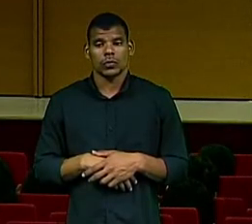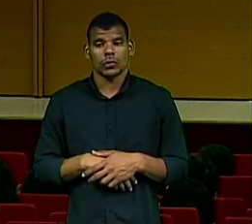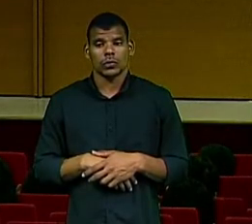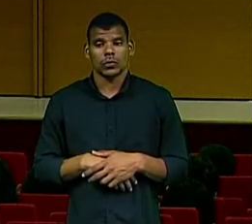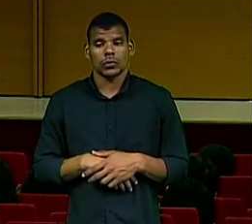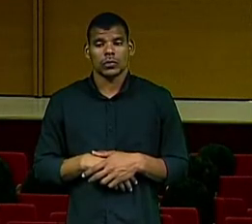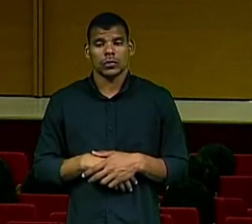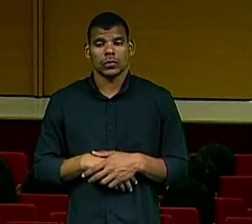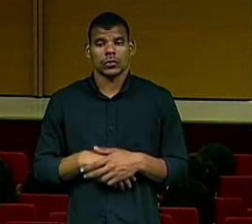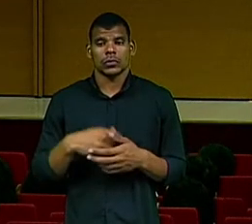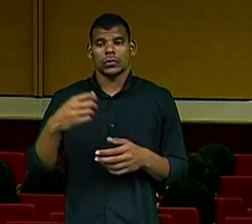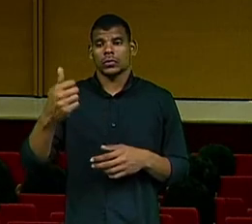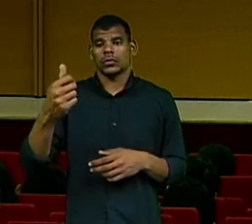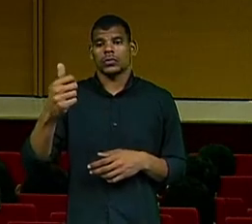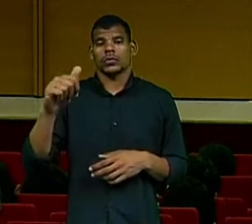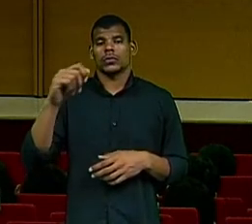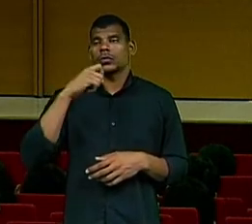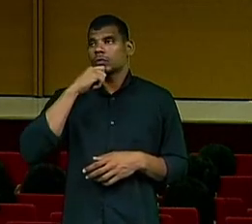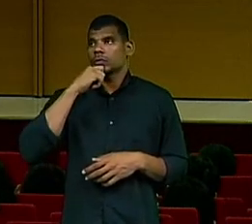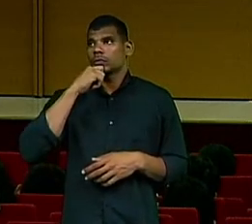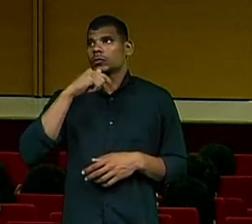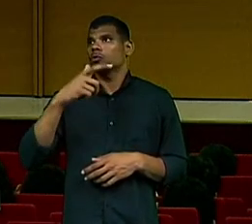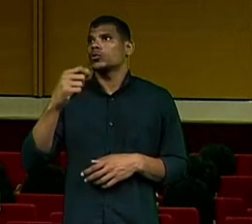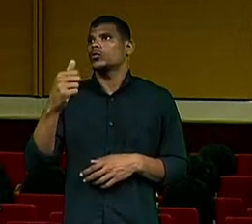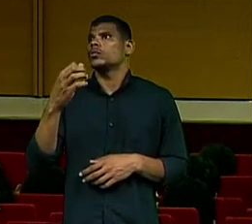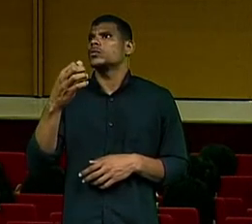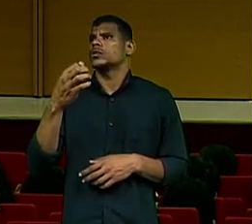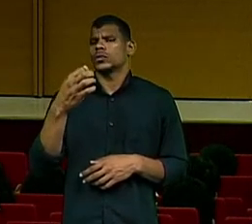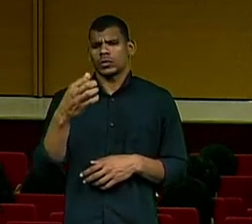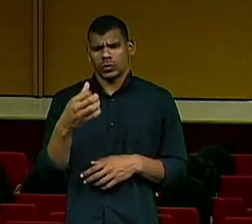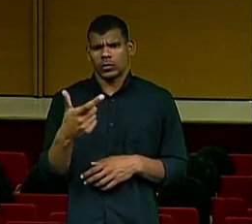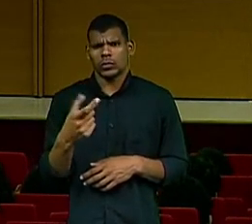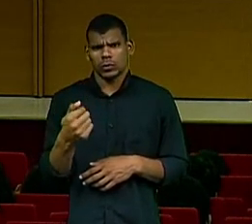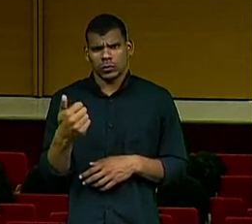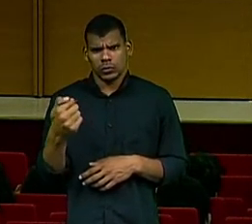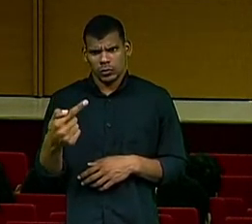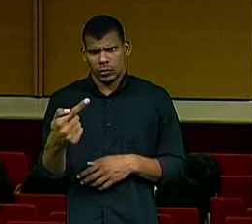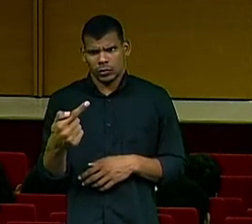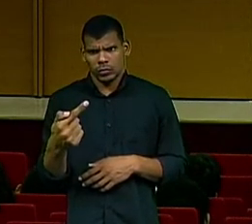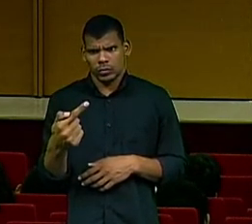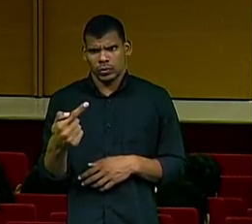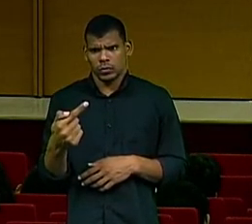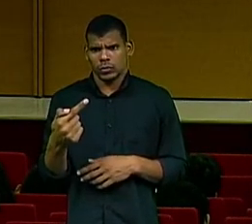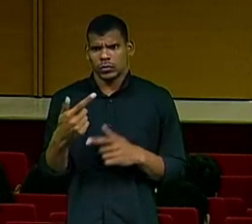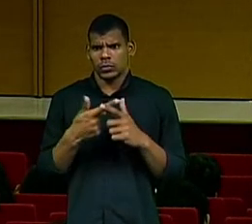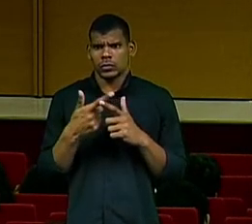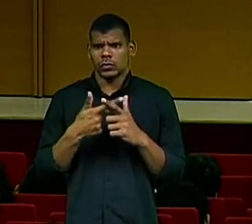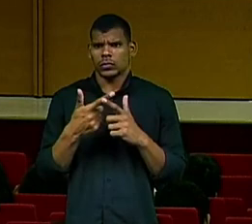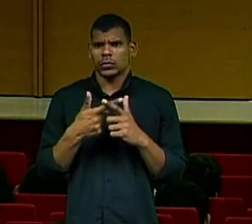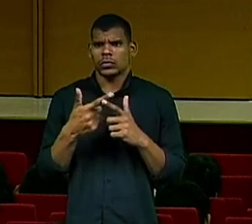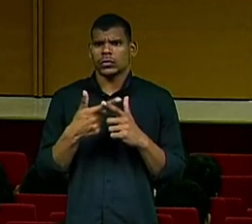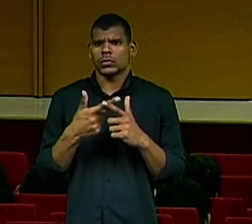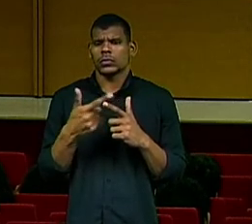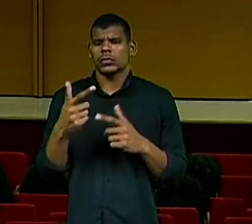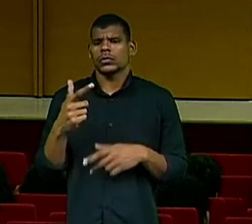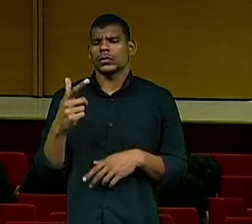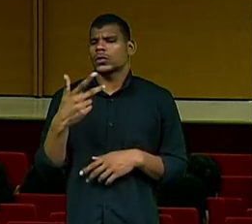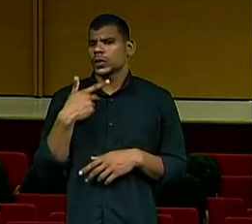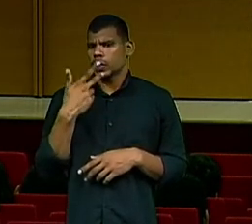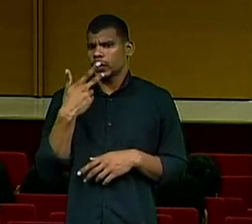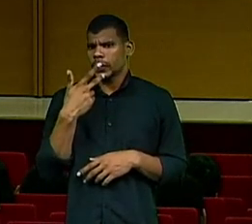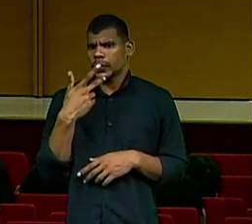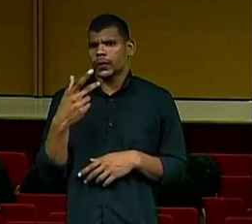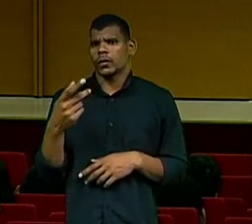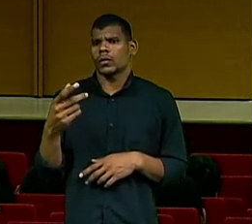não 11 tava lá em 2016 2017 que a gente estava crise crise crise crise crise crise hoje